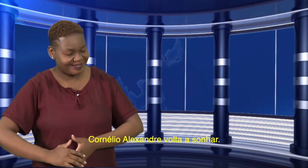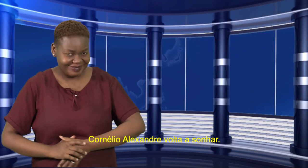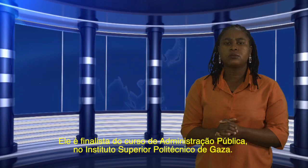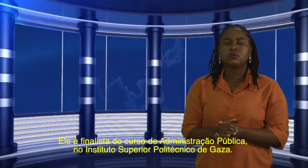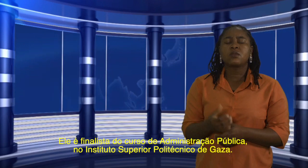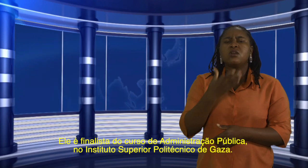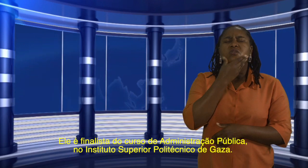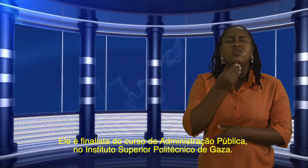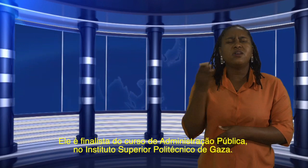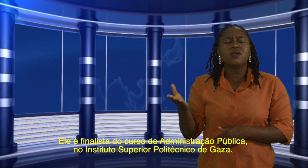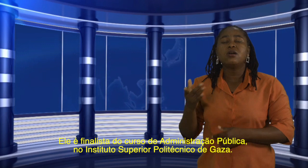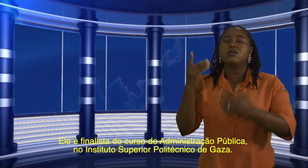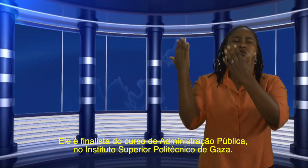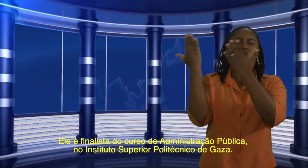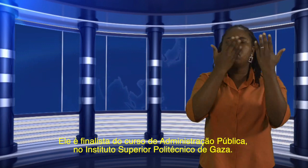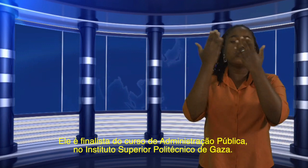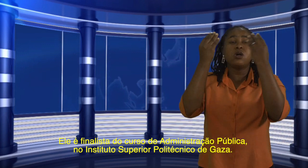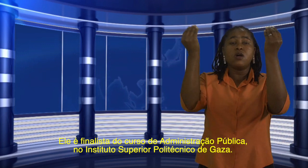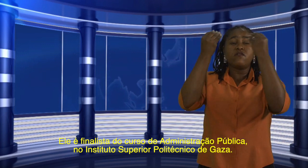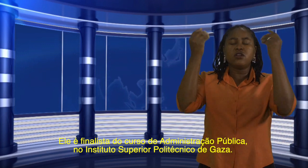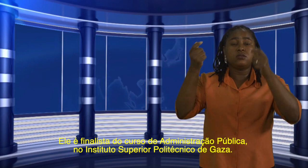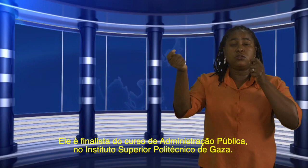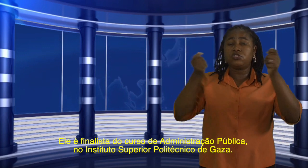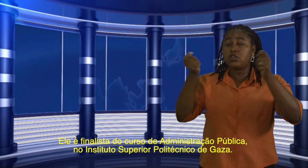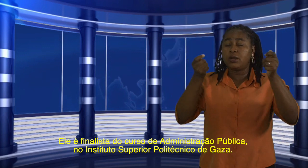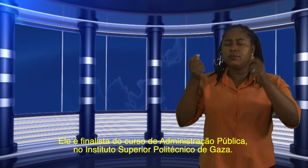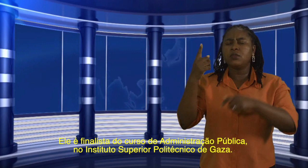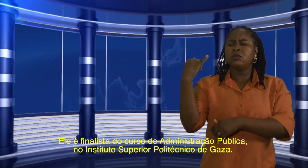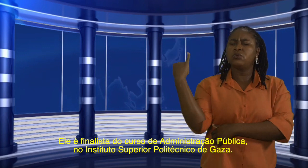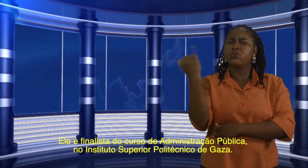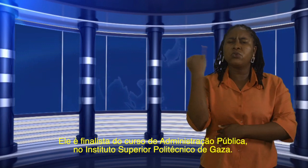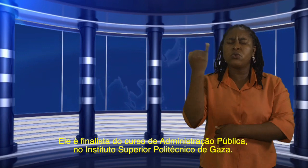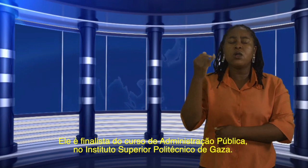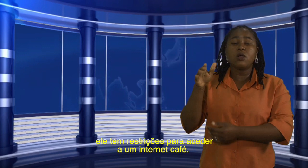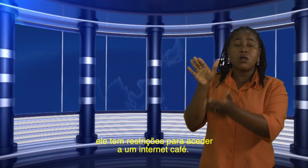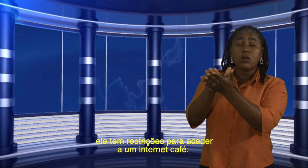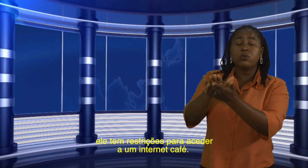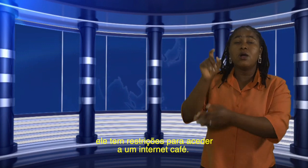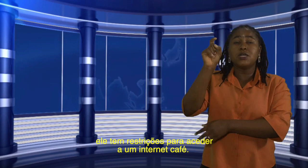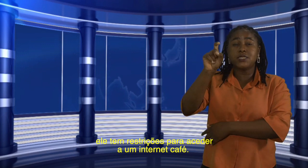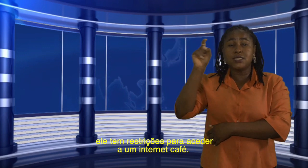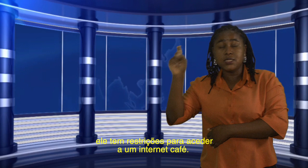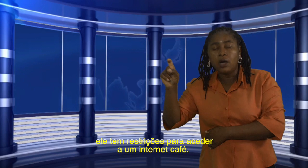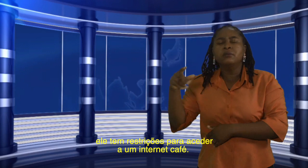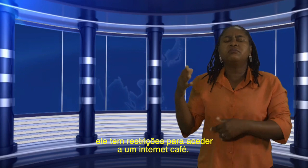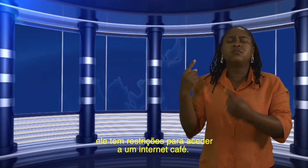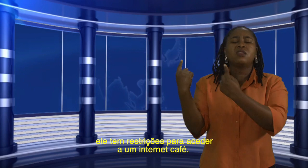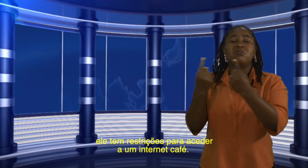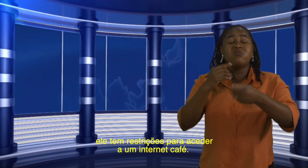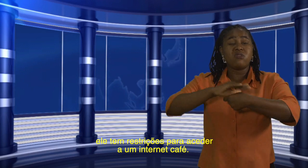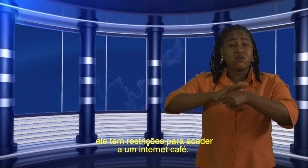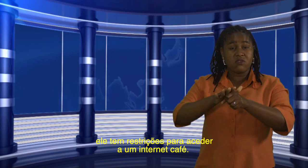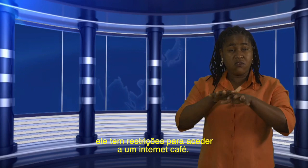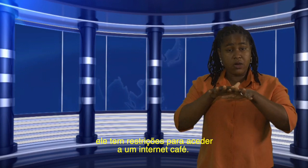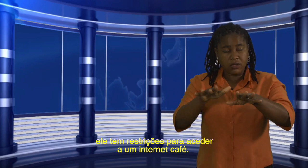finalista do curso de Administração Pública no Instituto Superior Polo Técnico de Gaza. Devido à pandemia da Covid